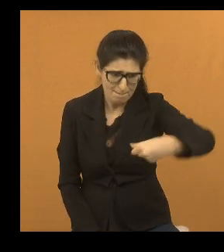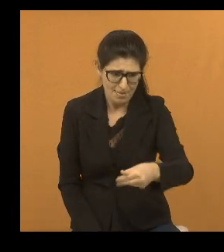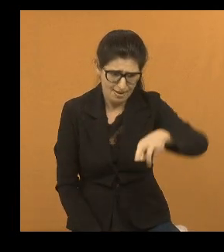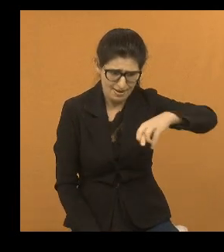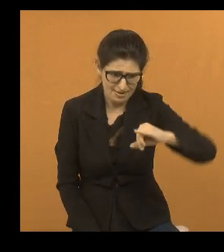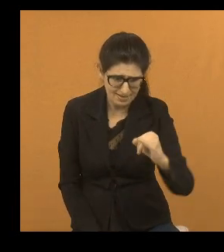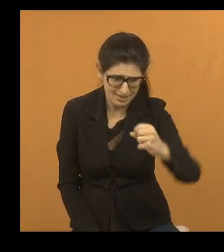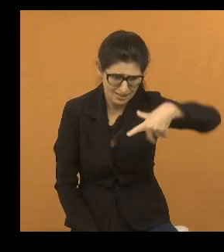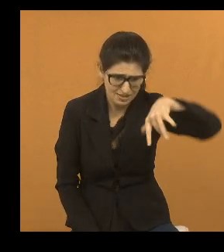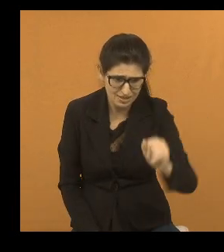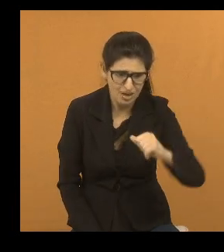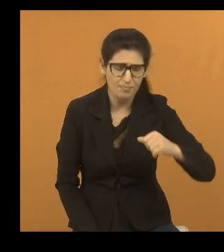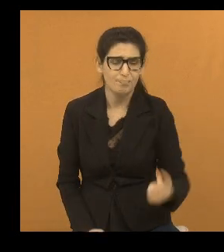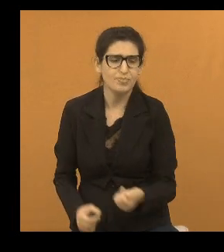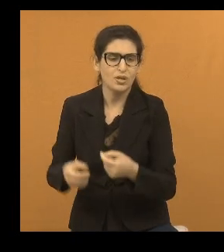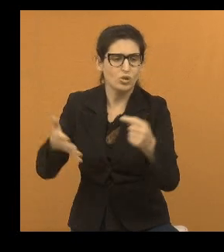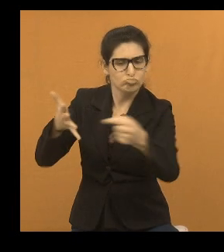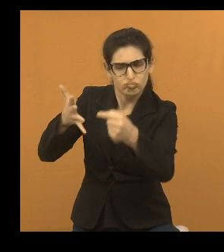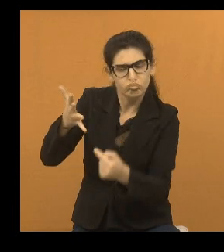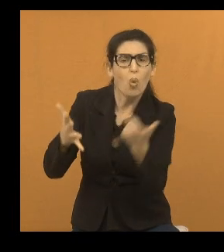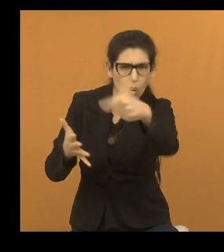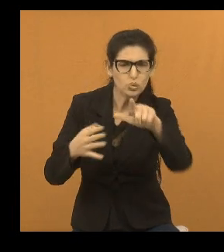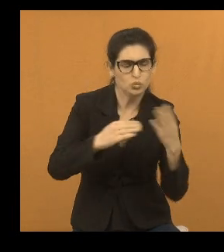Conquista. Próximo.